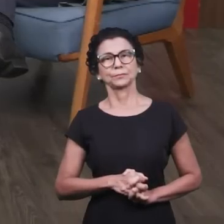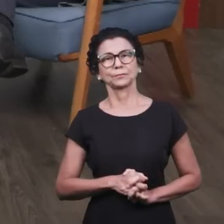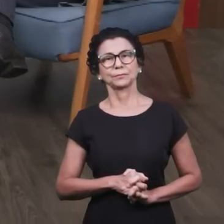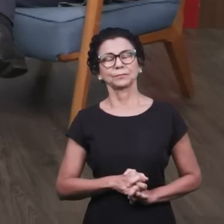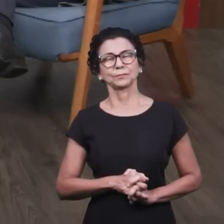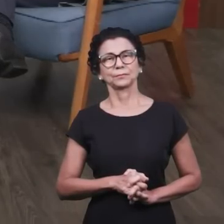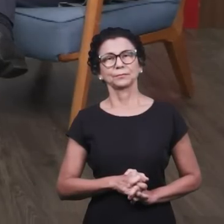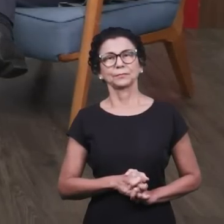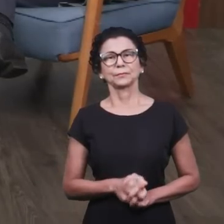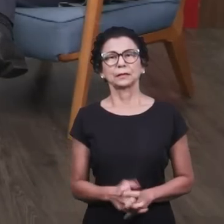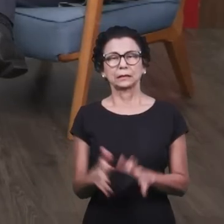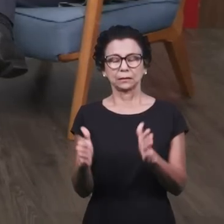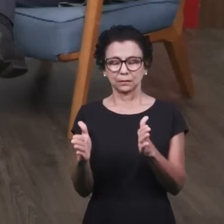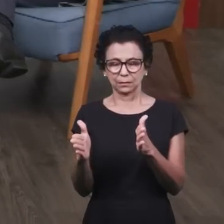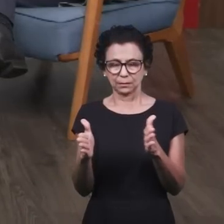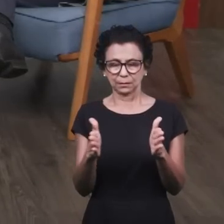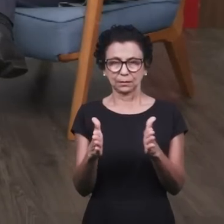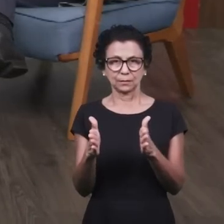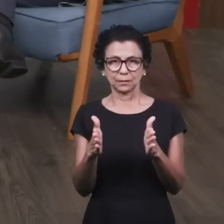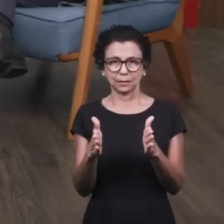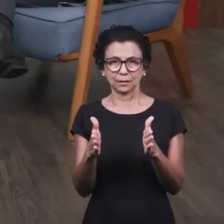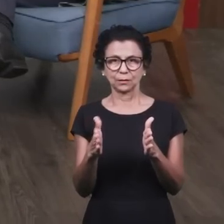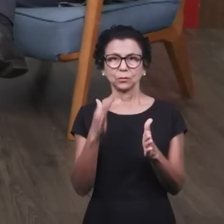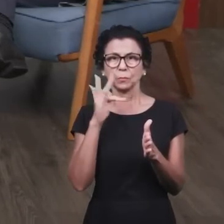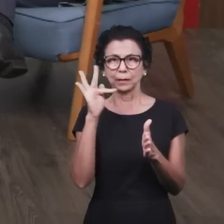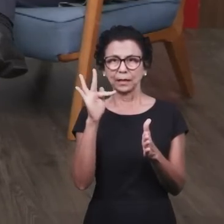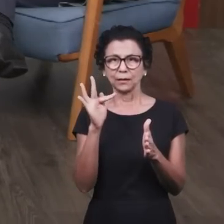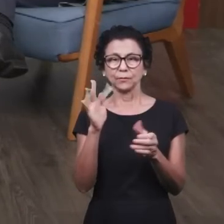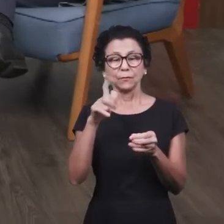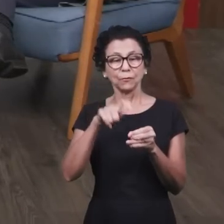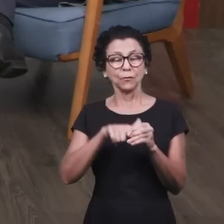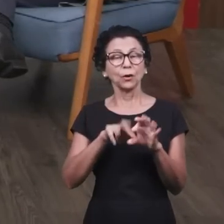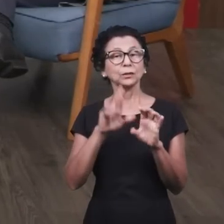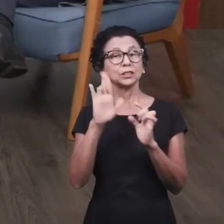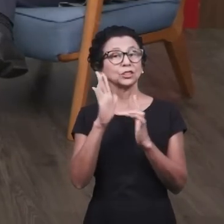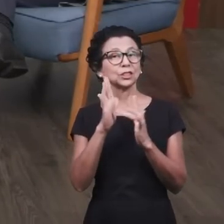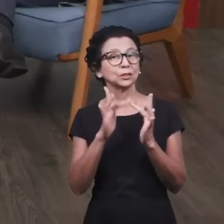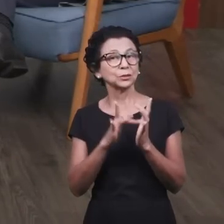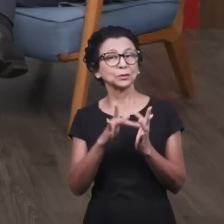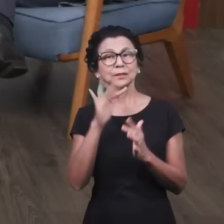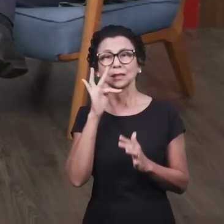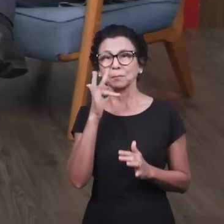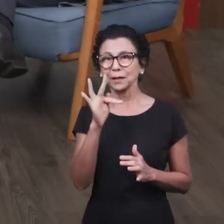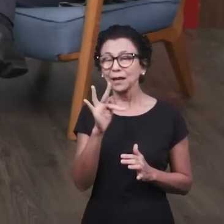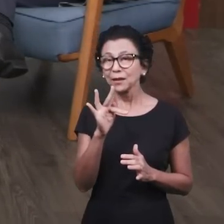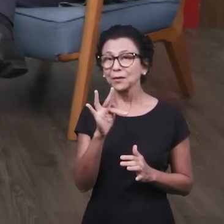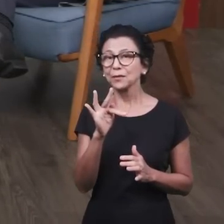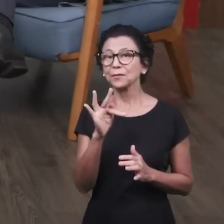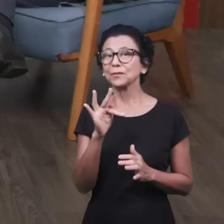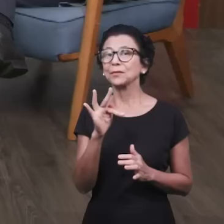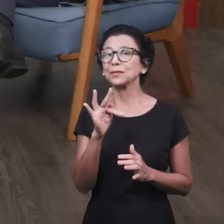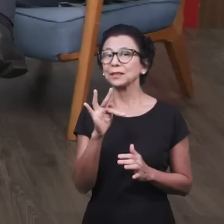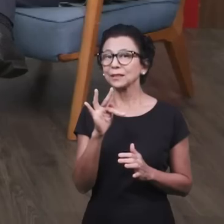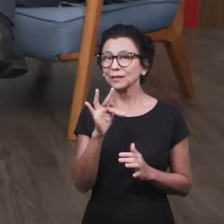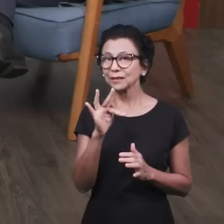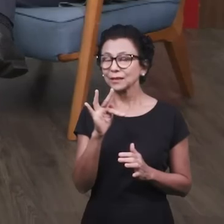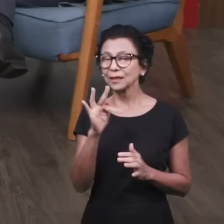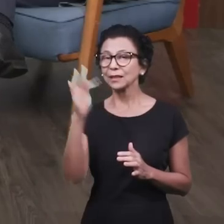porque nesse tempo do breve, as profecias